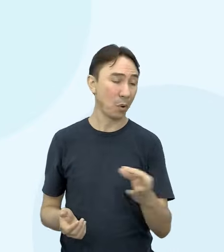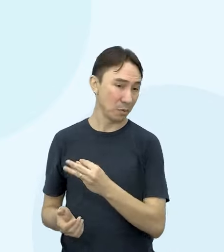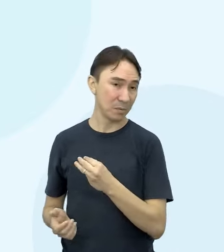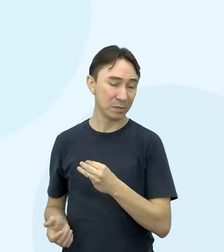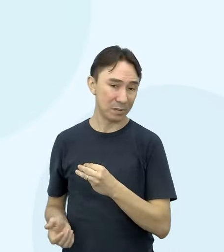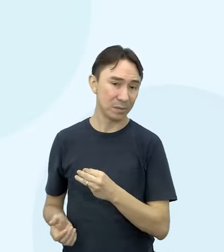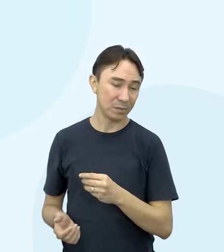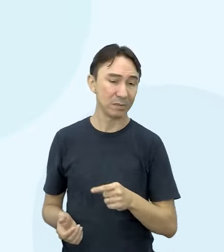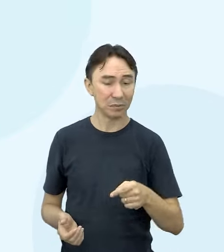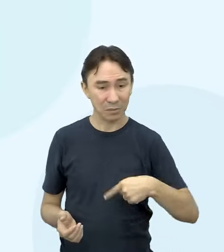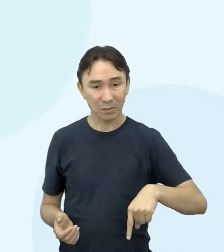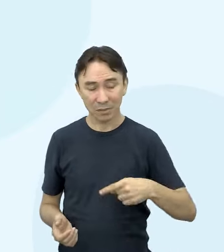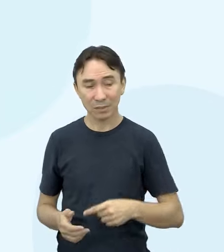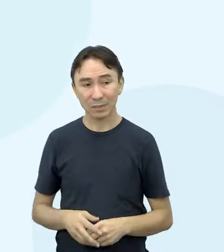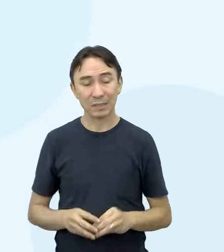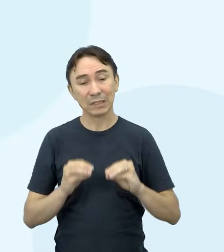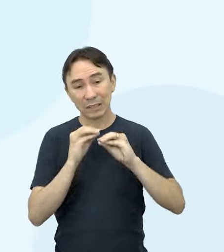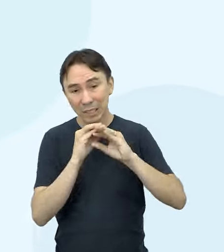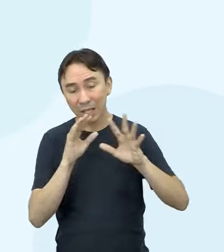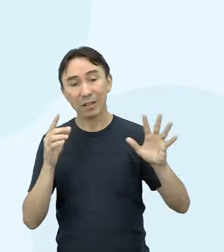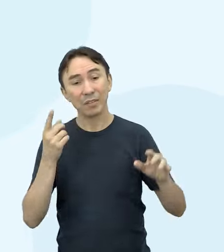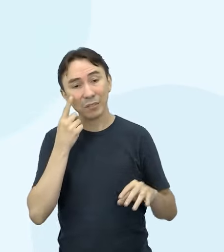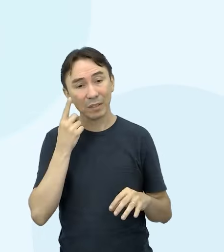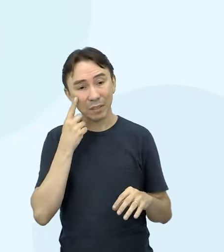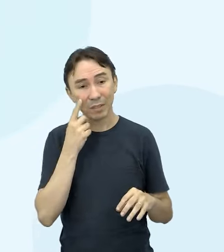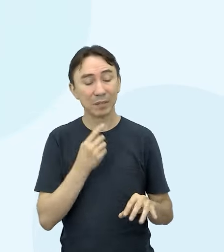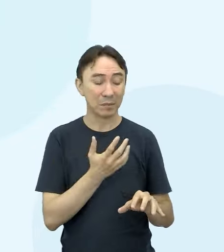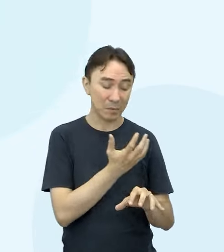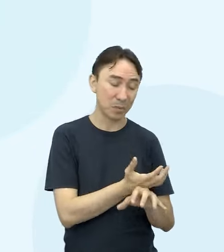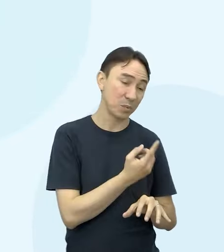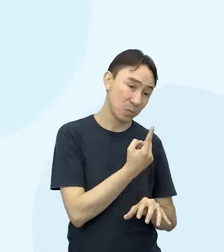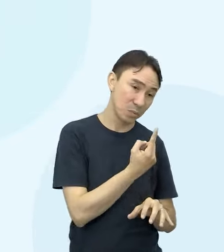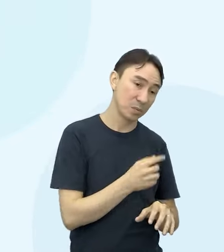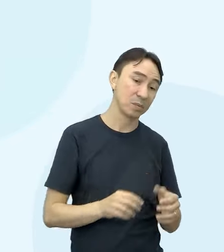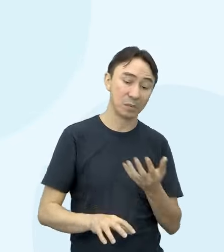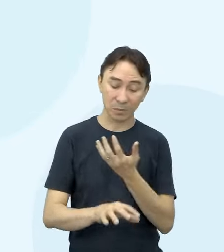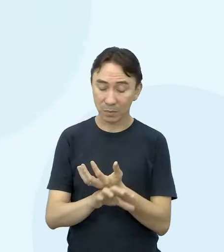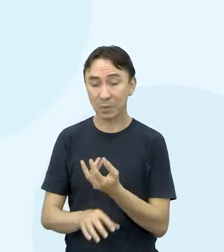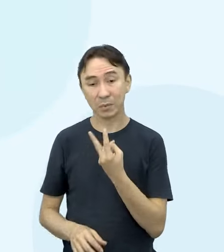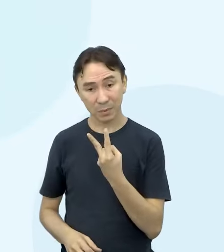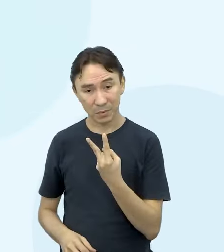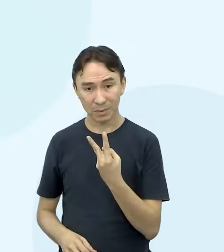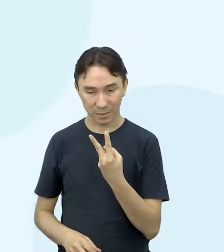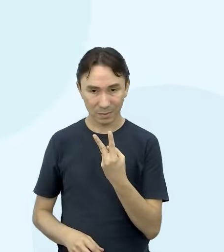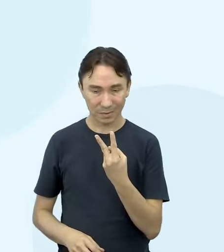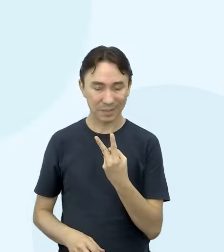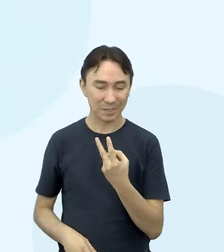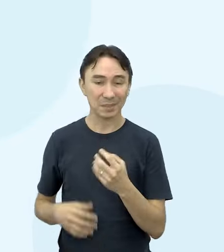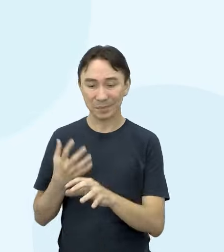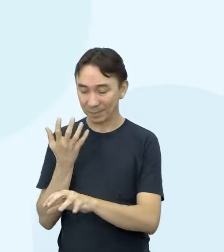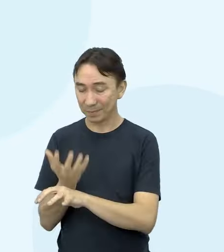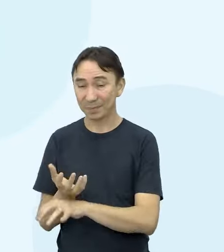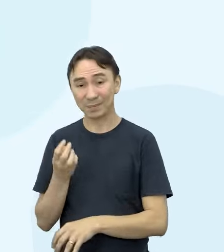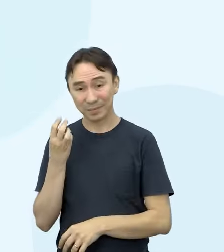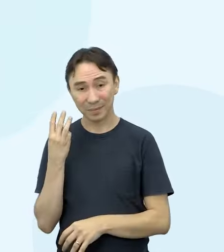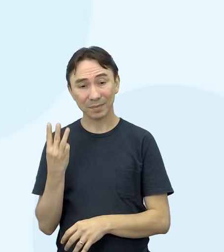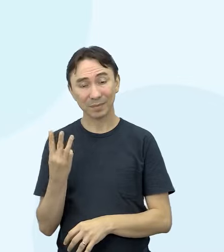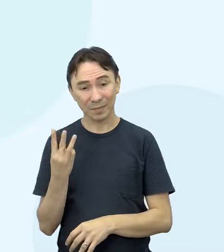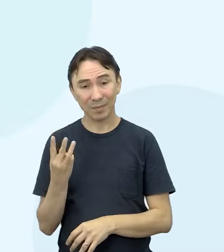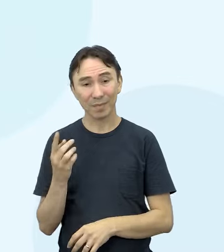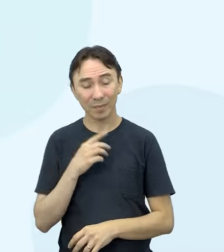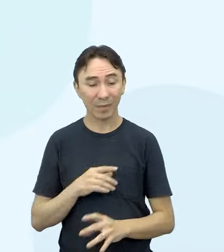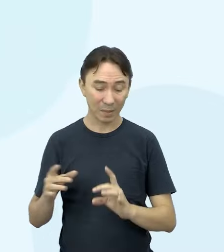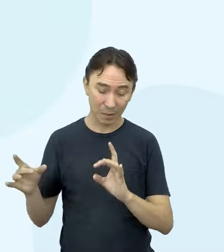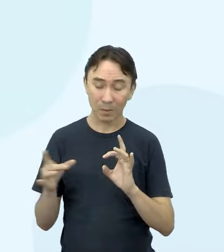muito mais evidente do componente 1 para o componente 2. Na parte do componente 3, né, a conexão ela vai acontecer com a questão